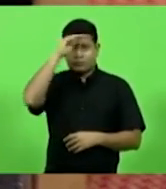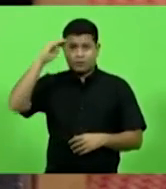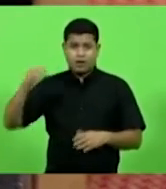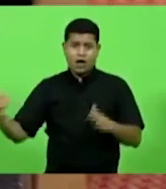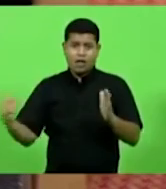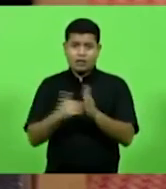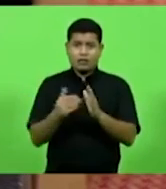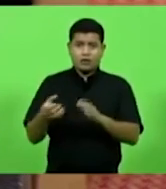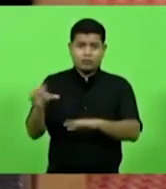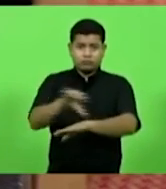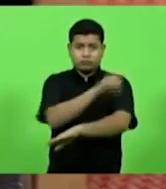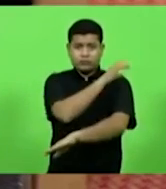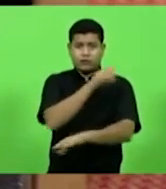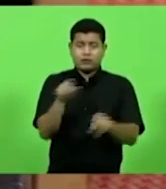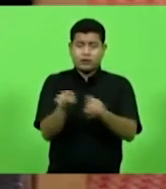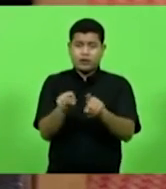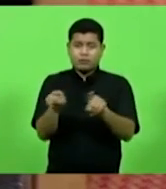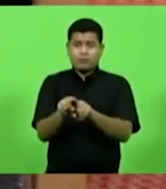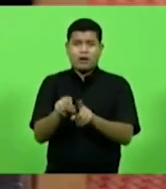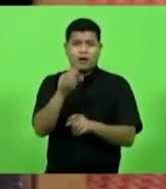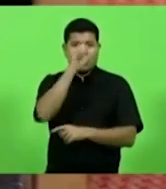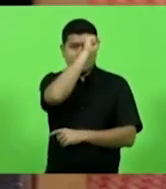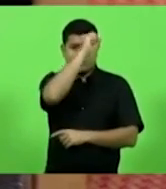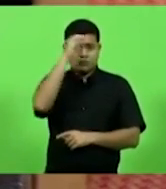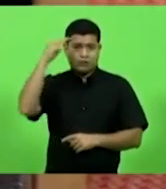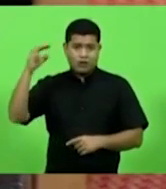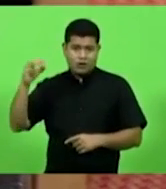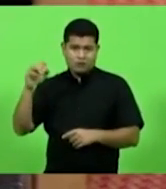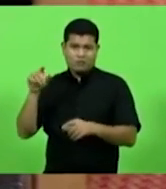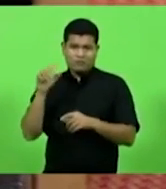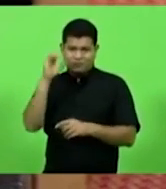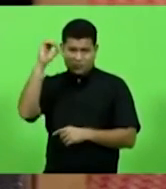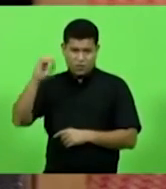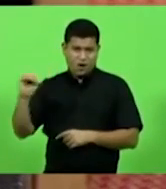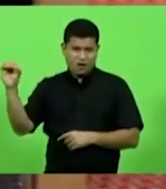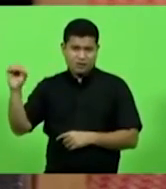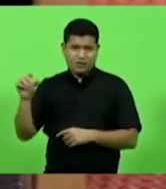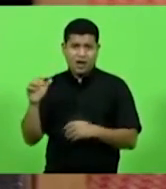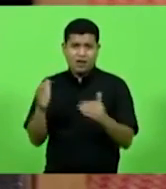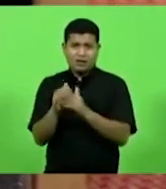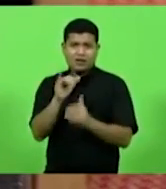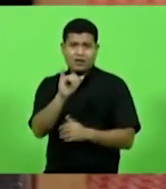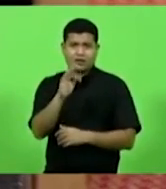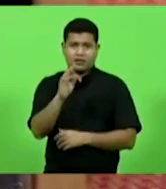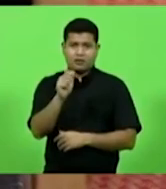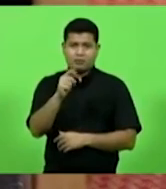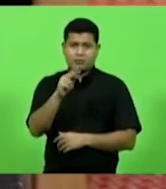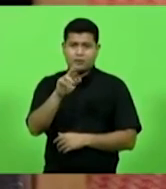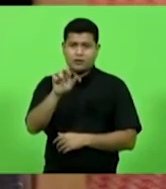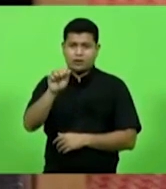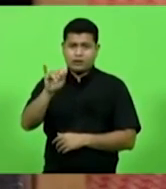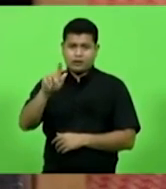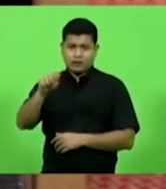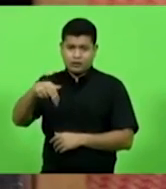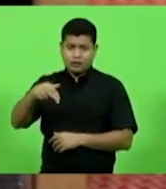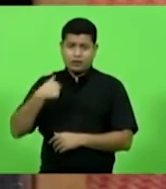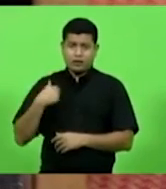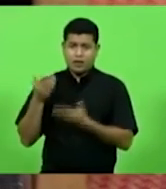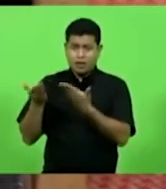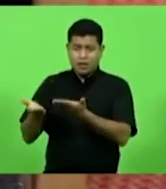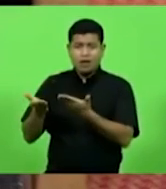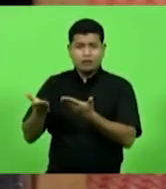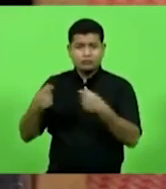Cerqueira e São Miguel do Oeste, Tapiranga, mas nós estamos cobrando só a primeira parte, que é Sargento